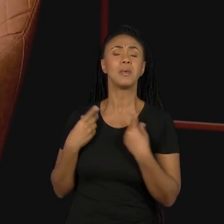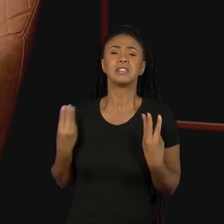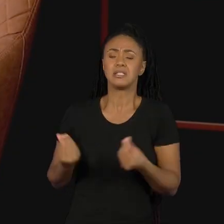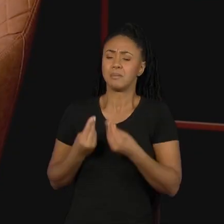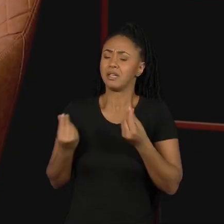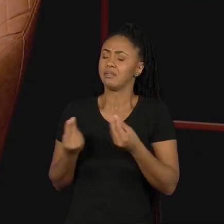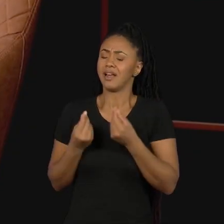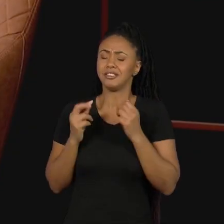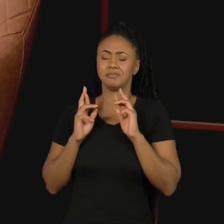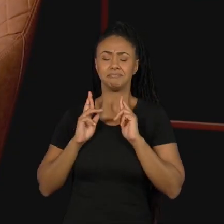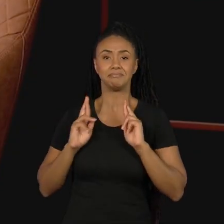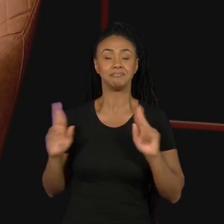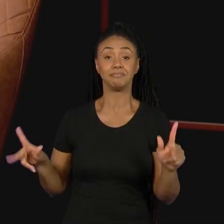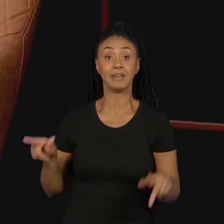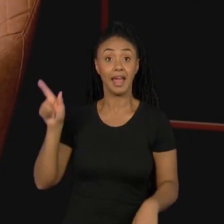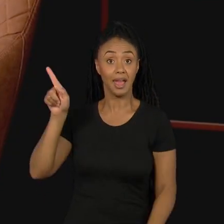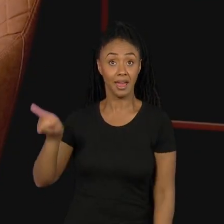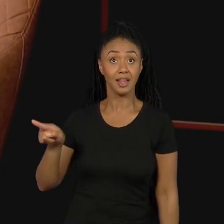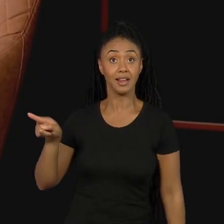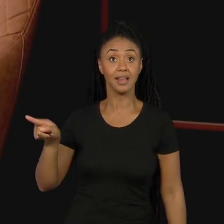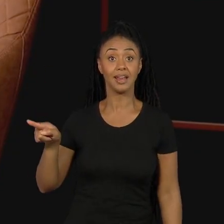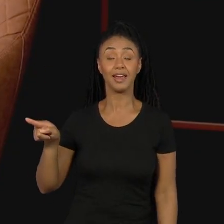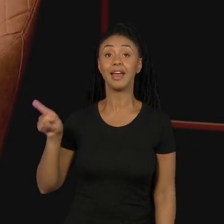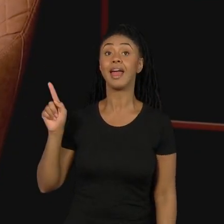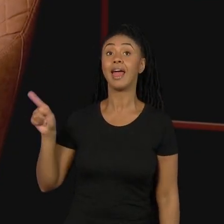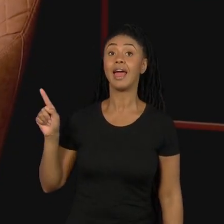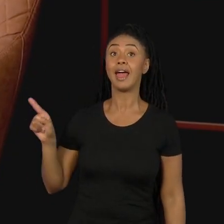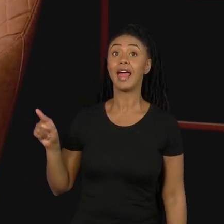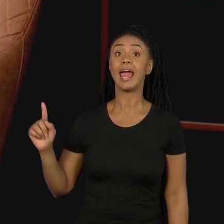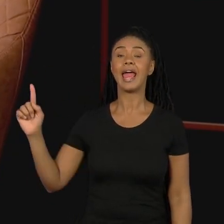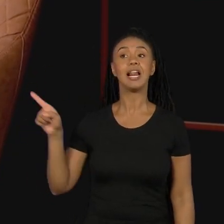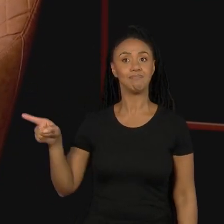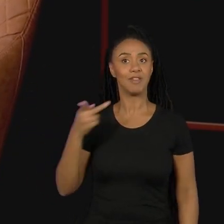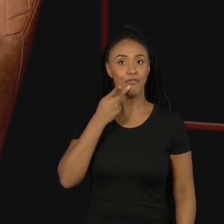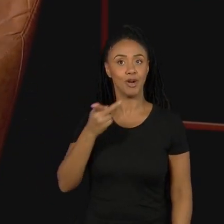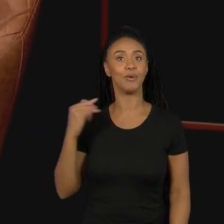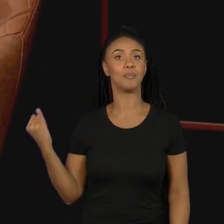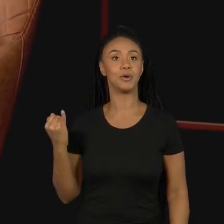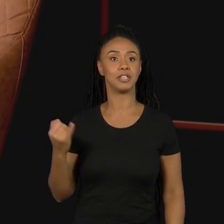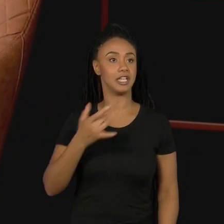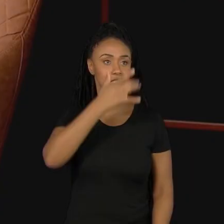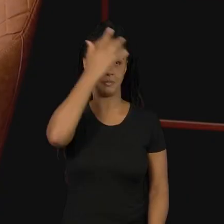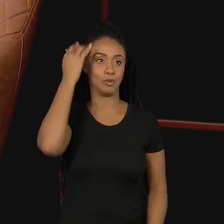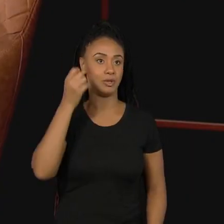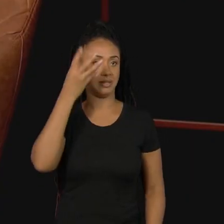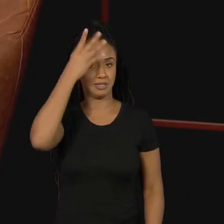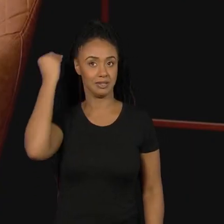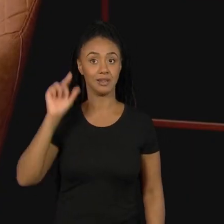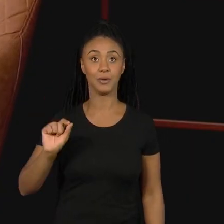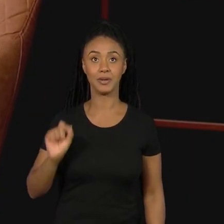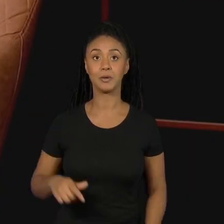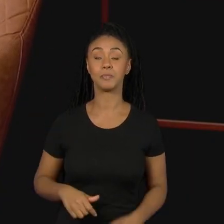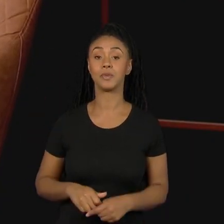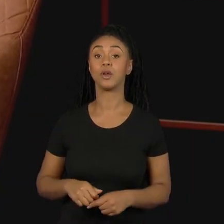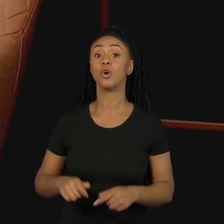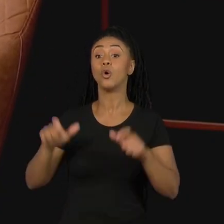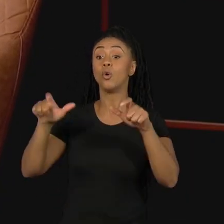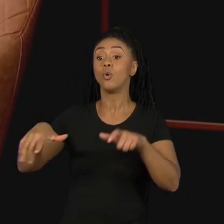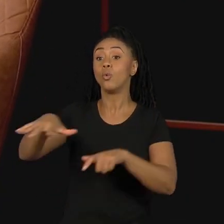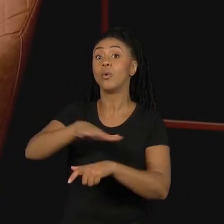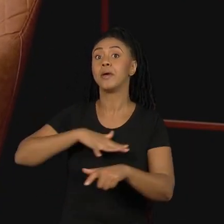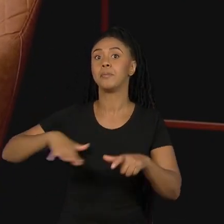rara. Ele chegou, né? Ele falou agora uma coisa importantíssima que pouca gente lembra. O ambiente